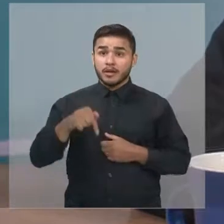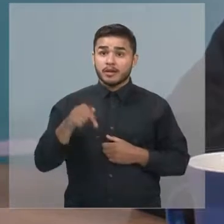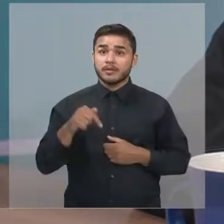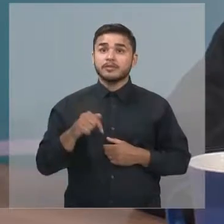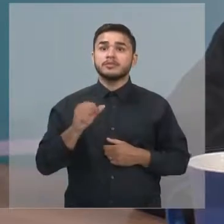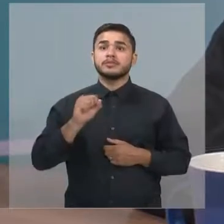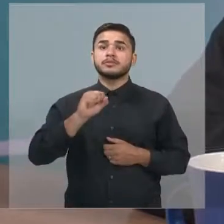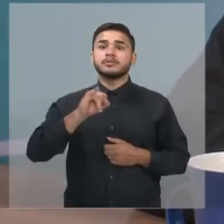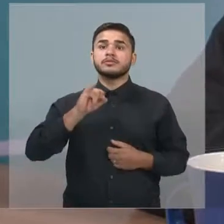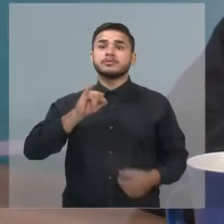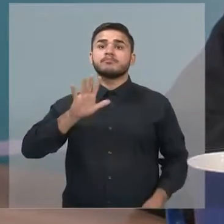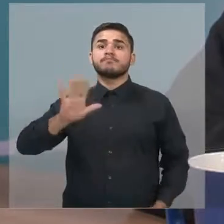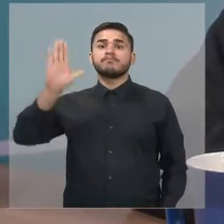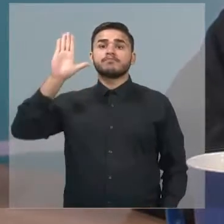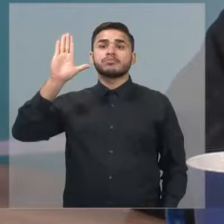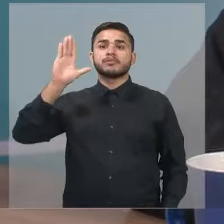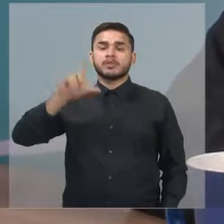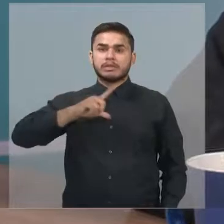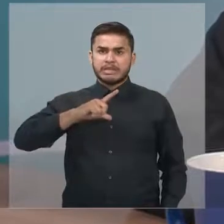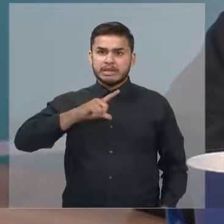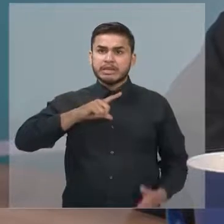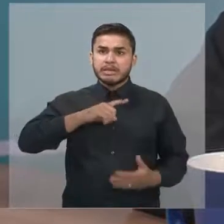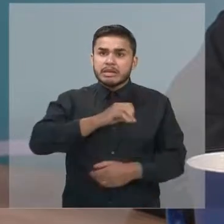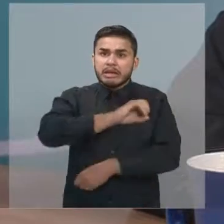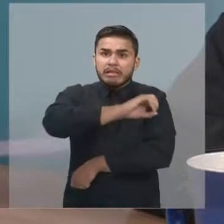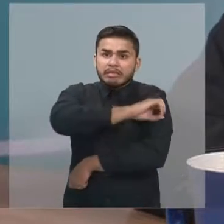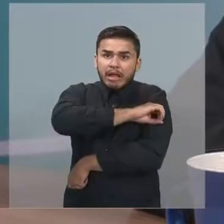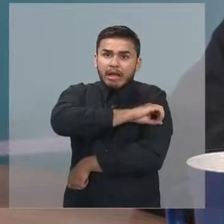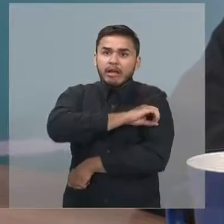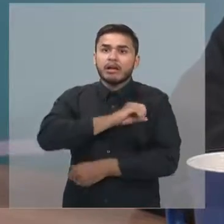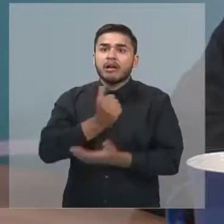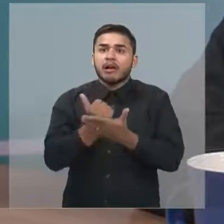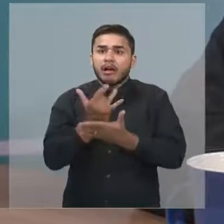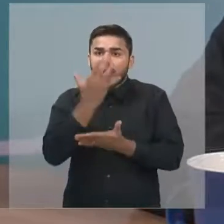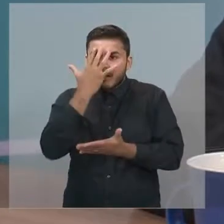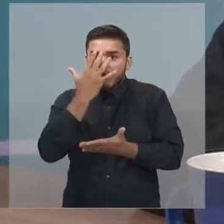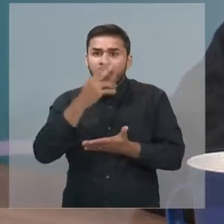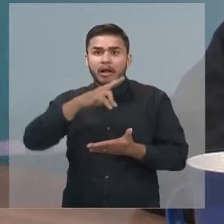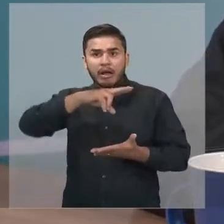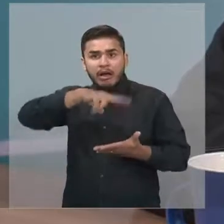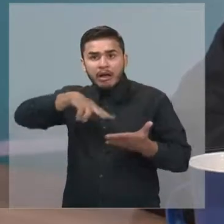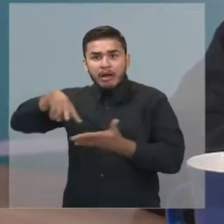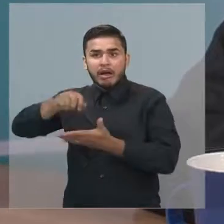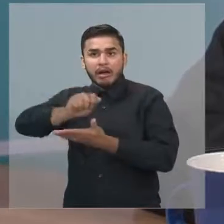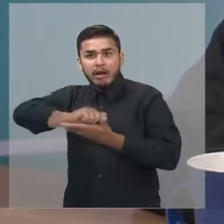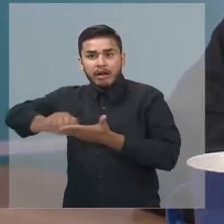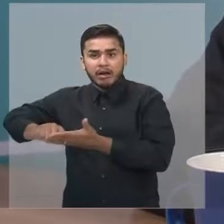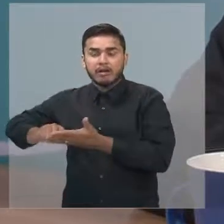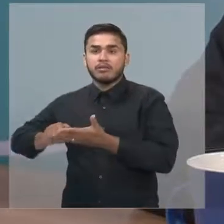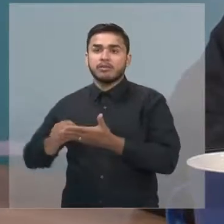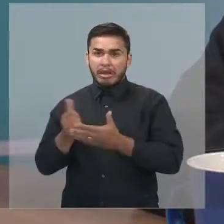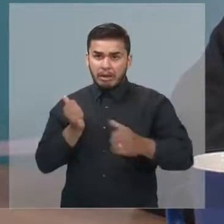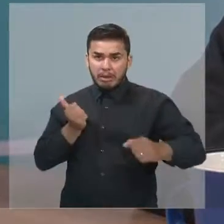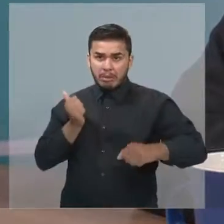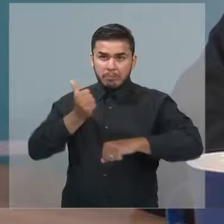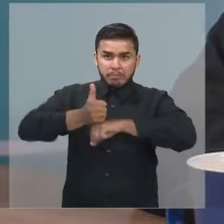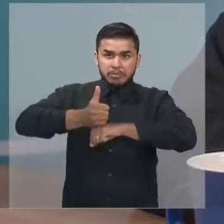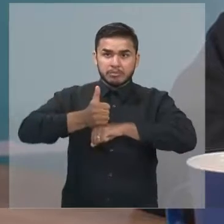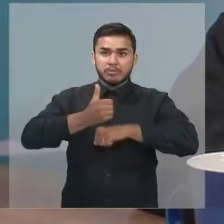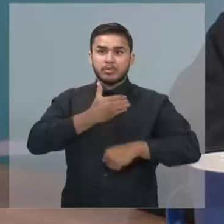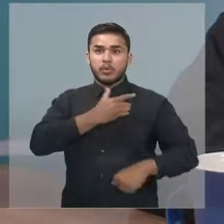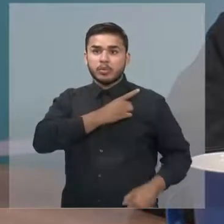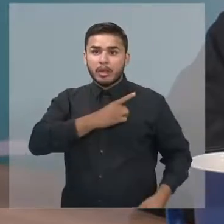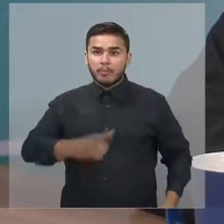sendo analfabeto. Os parlamentares do Brasil, deputados e senadores, de um modo geral, estudaram nos melhores colégios, nas